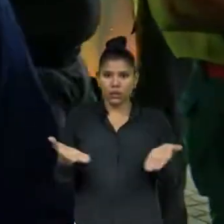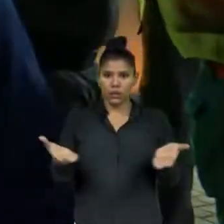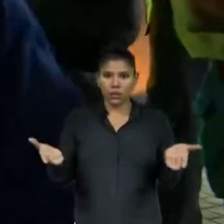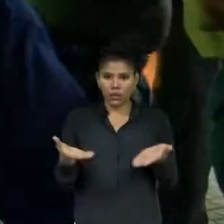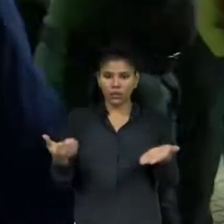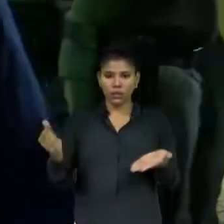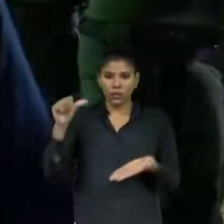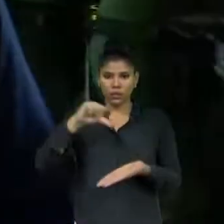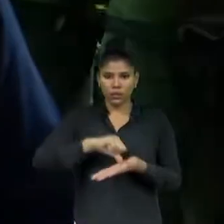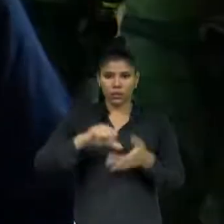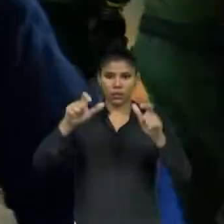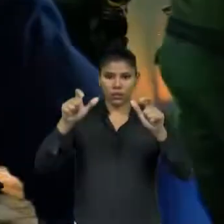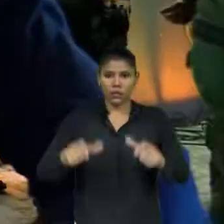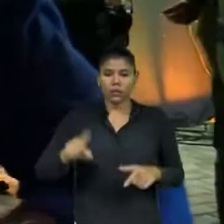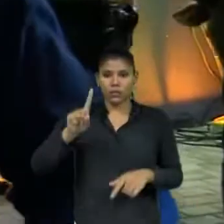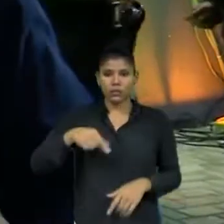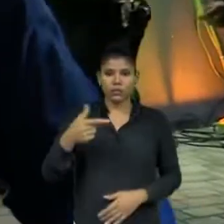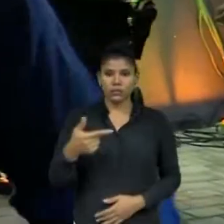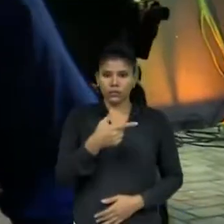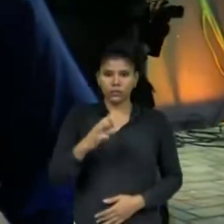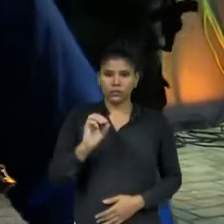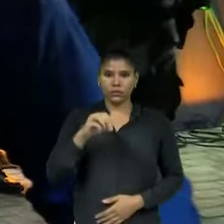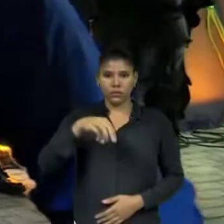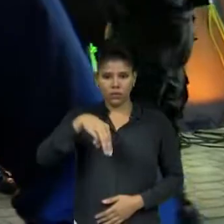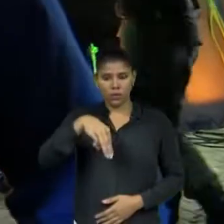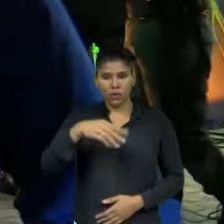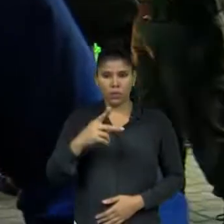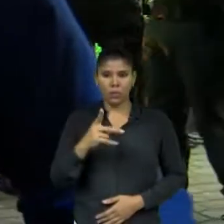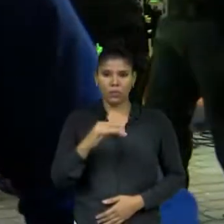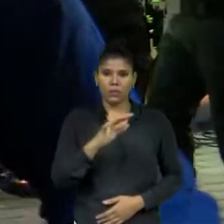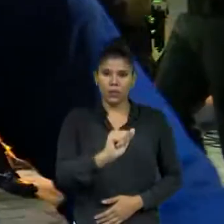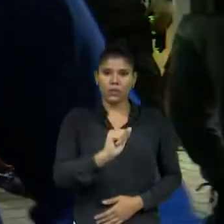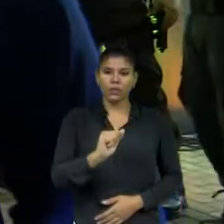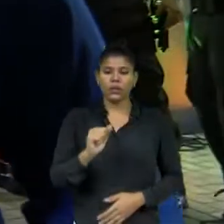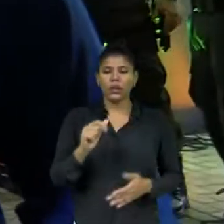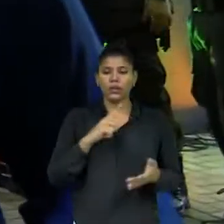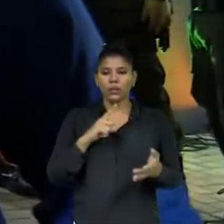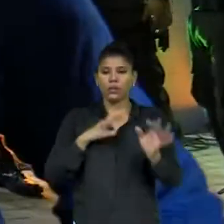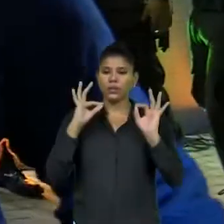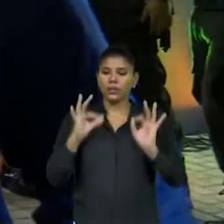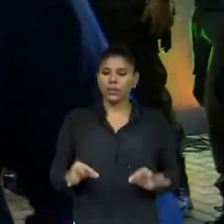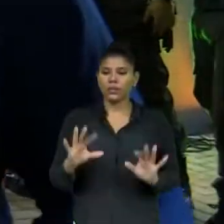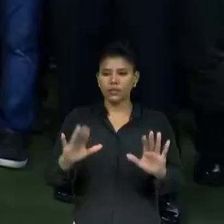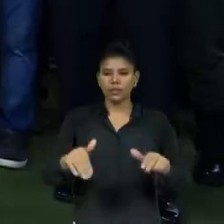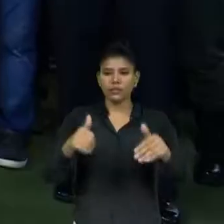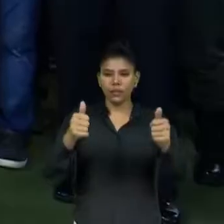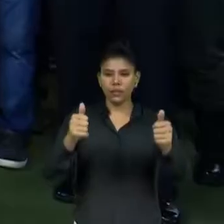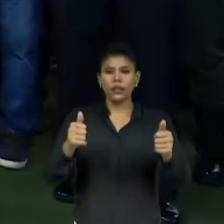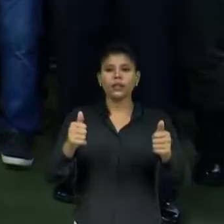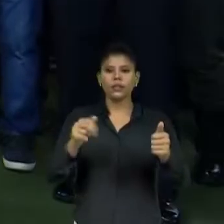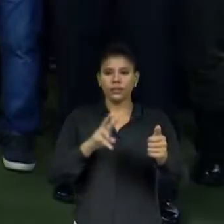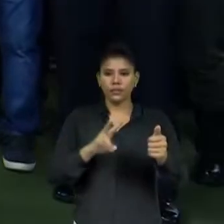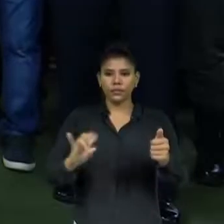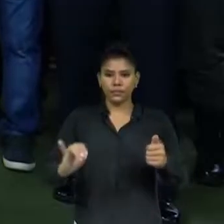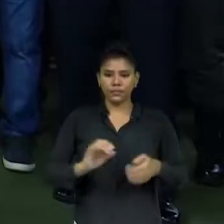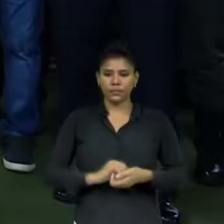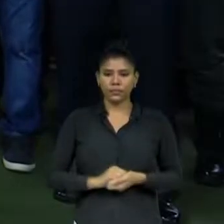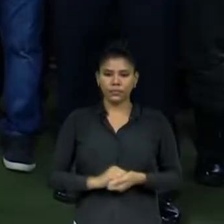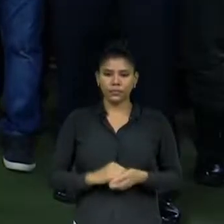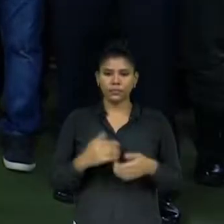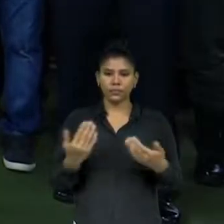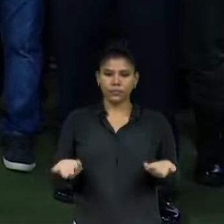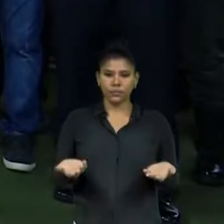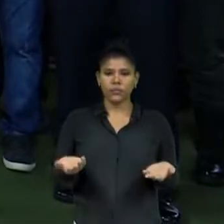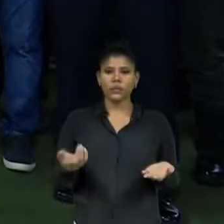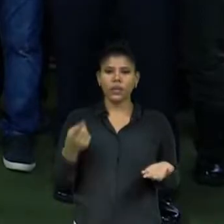da 2ª Companhia do 17º instalada aqui, não tenho dúvida de que vai melhorar ainda mais o nosso trabalho. O comandante da Polícia Militar